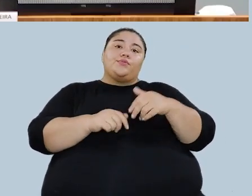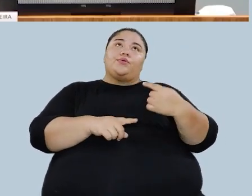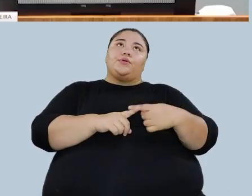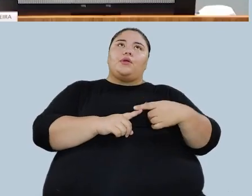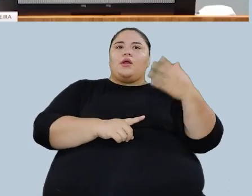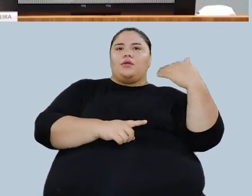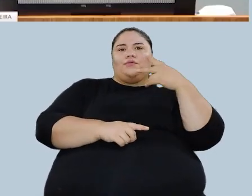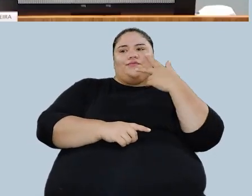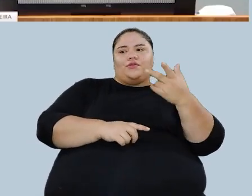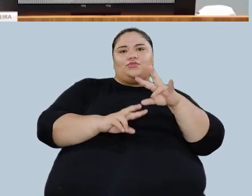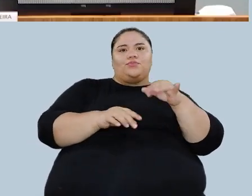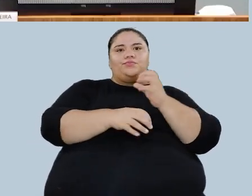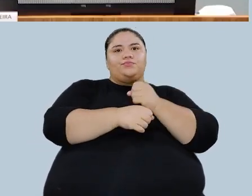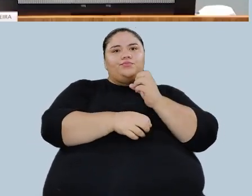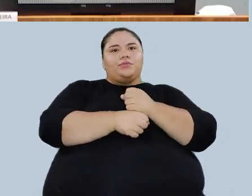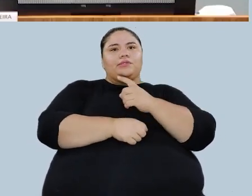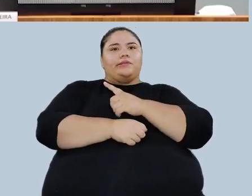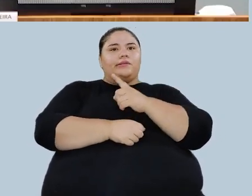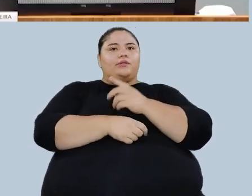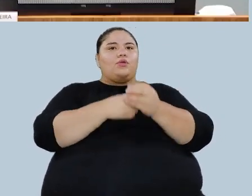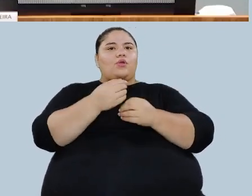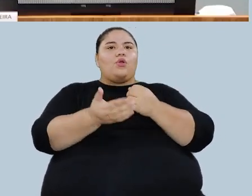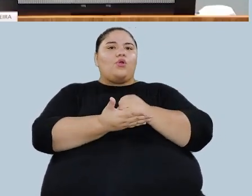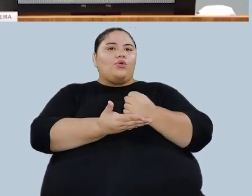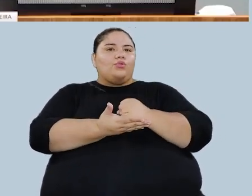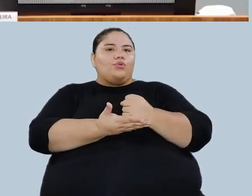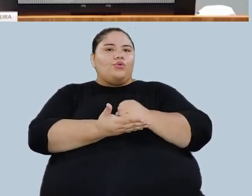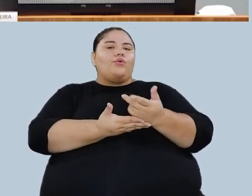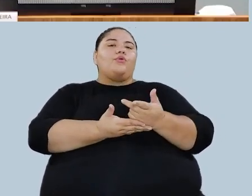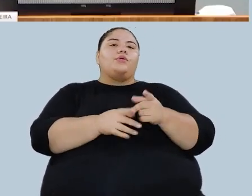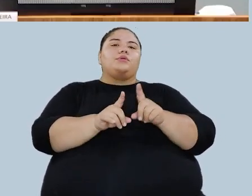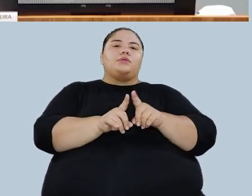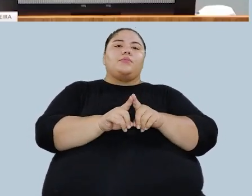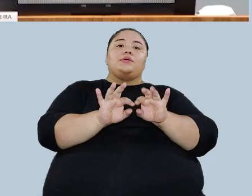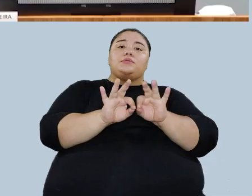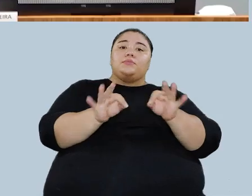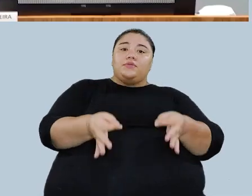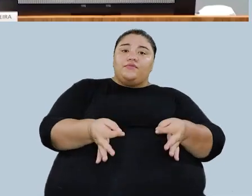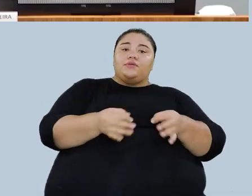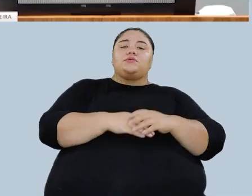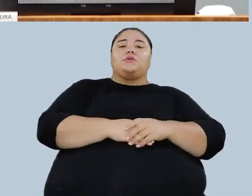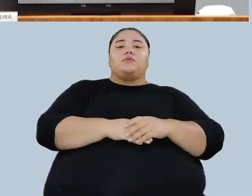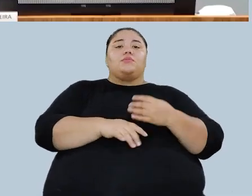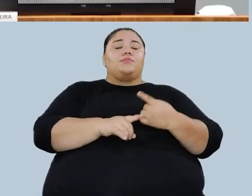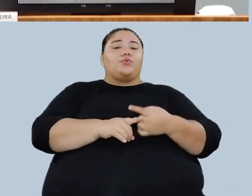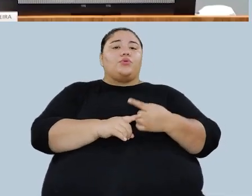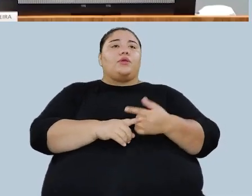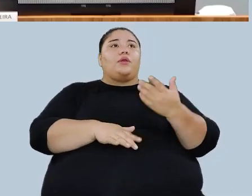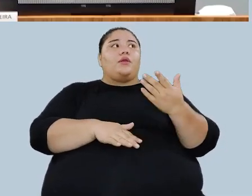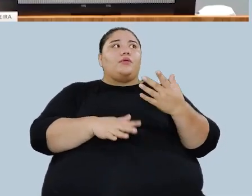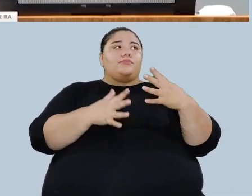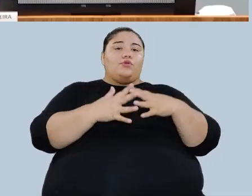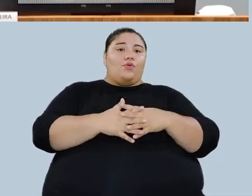pouco, dos algoritmos terem meios de controle mais intensivos, a simplificação, porque apesar